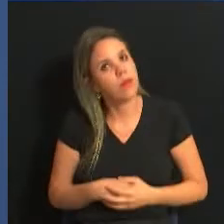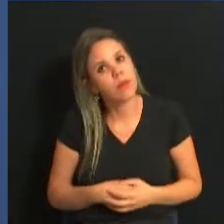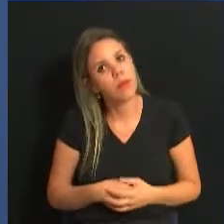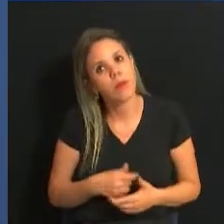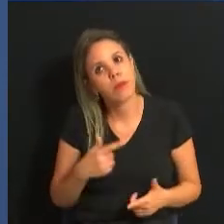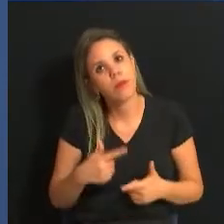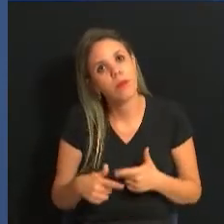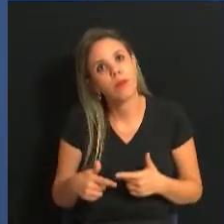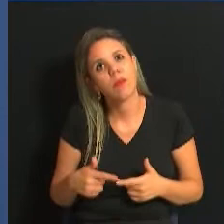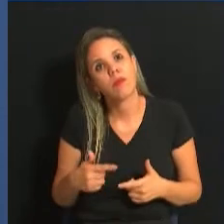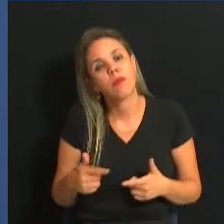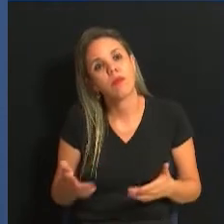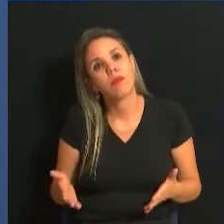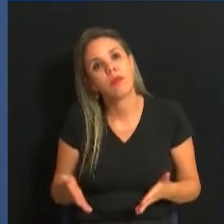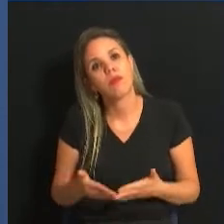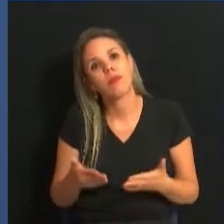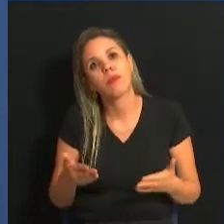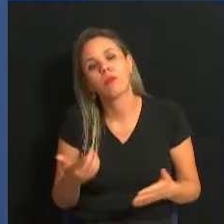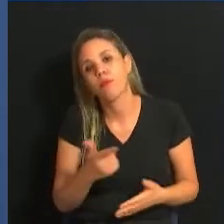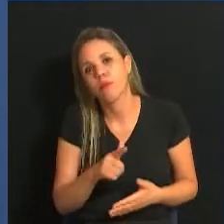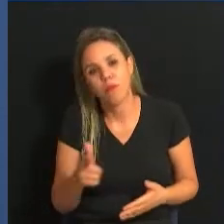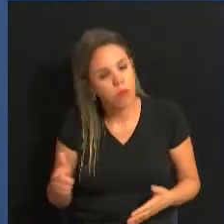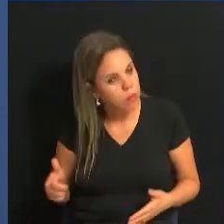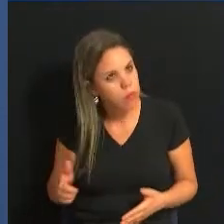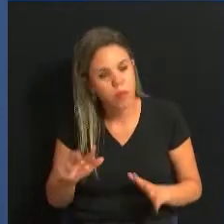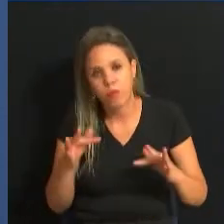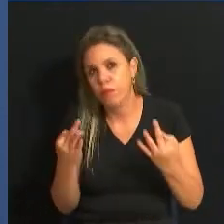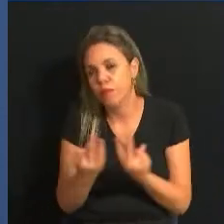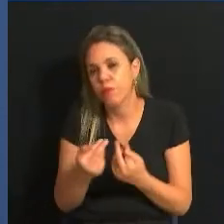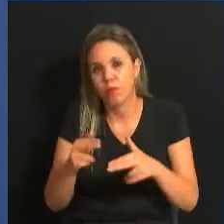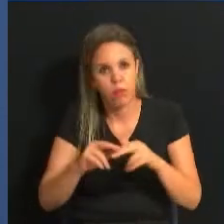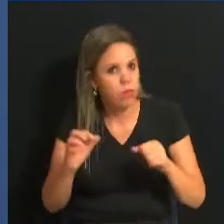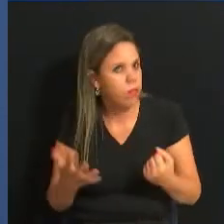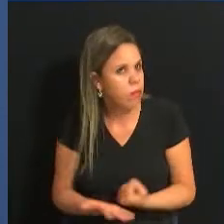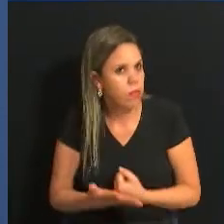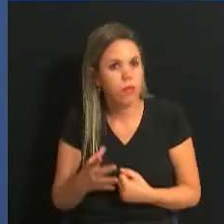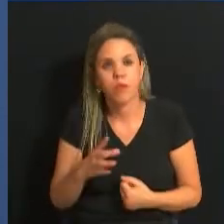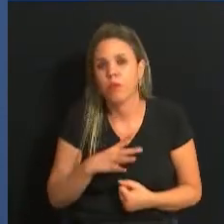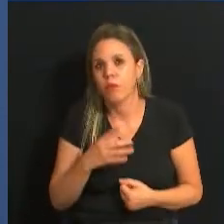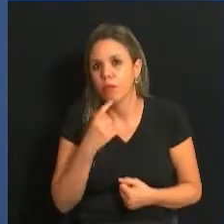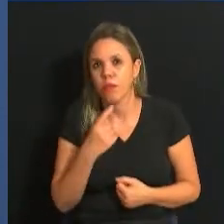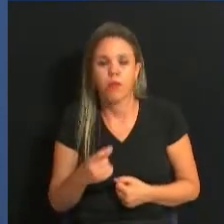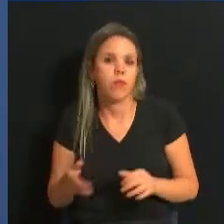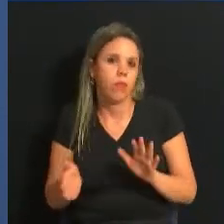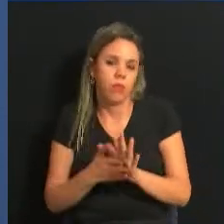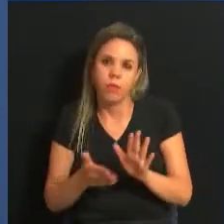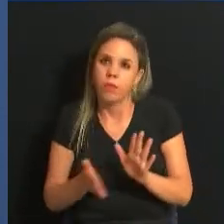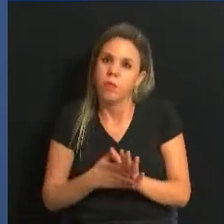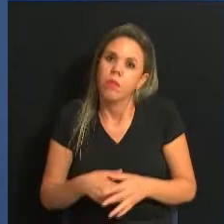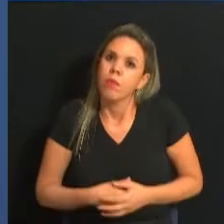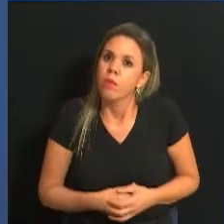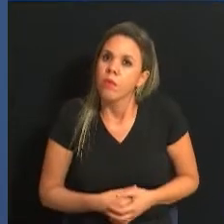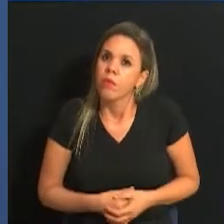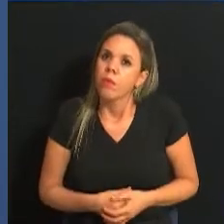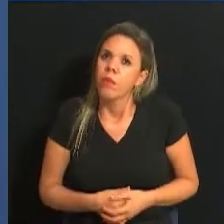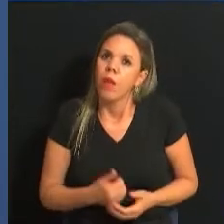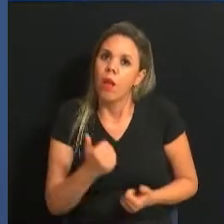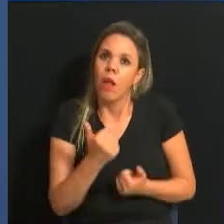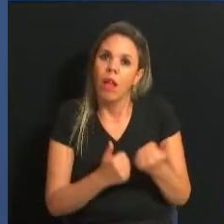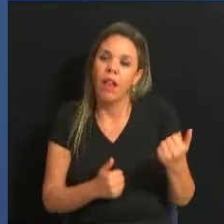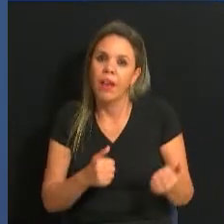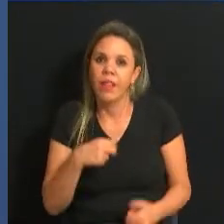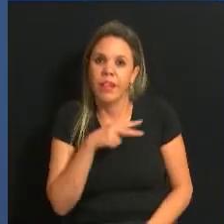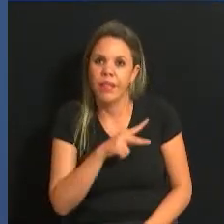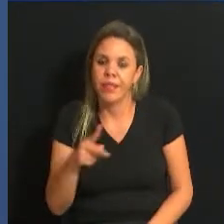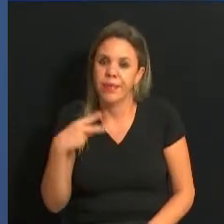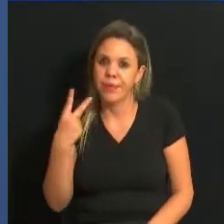de orfandade em razão da Covid-19 no município. A proposta é da vice-presidente do